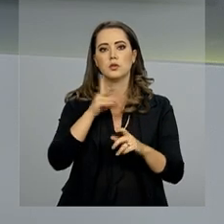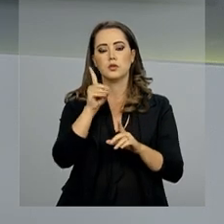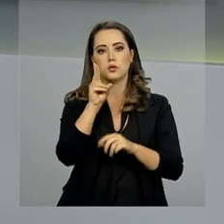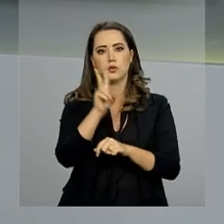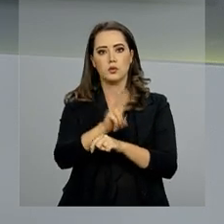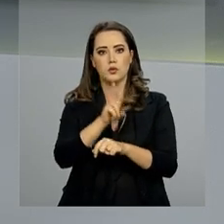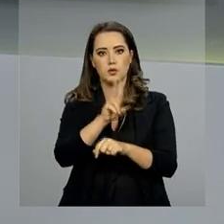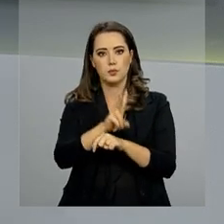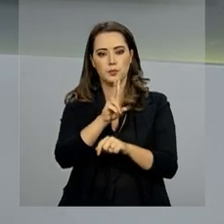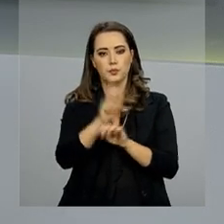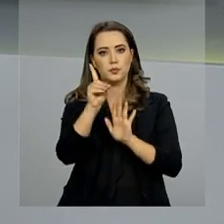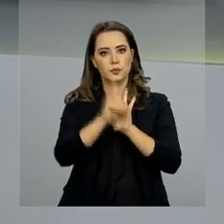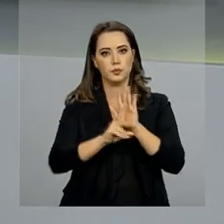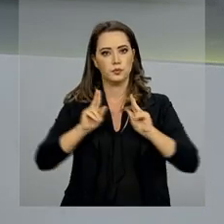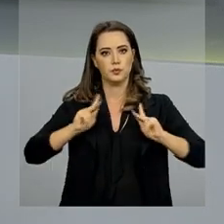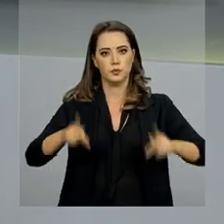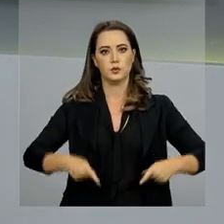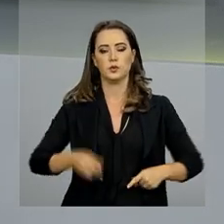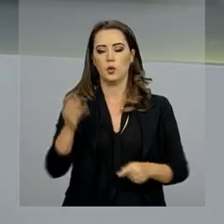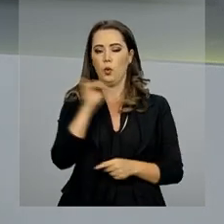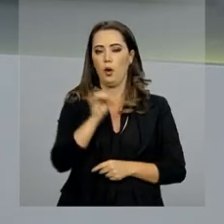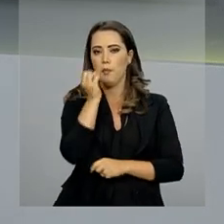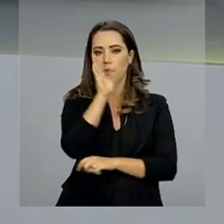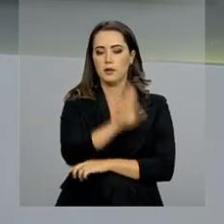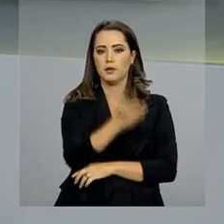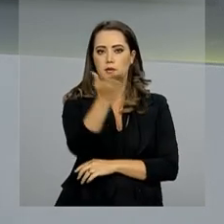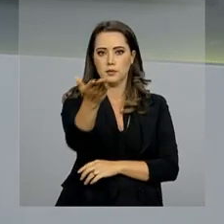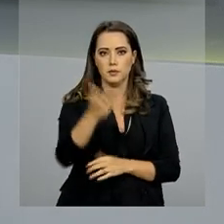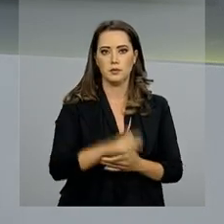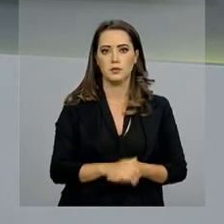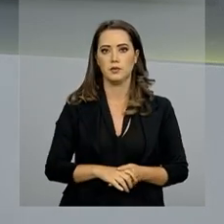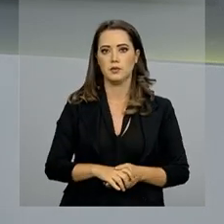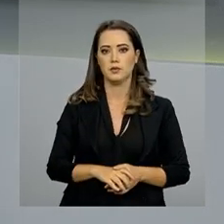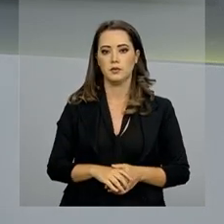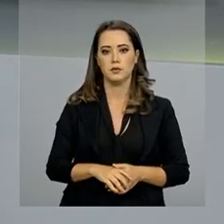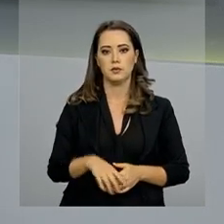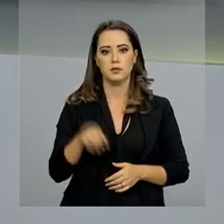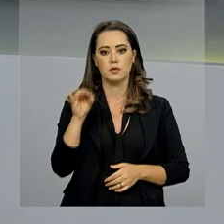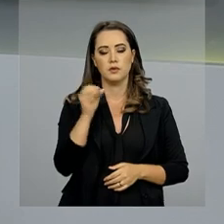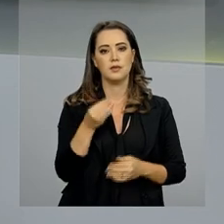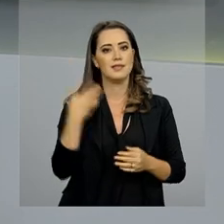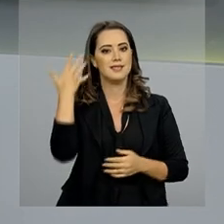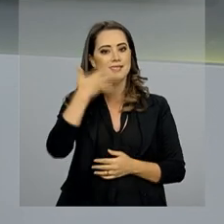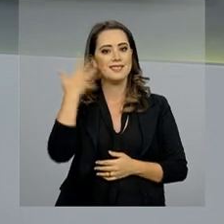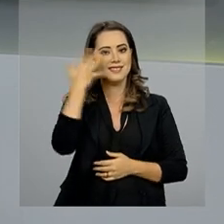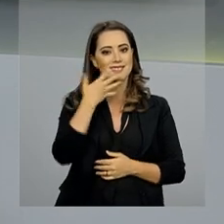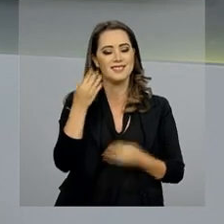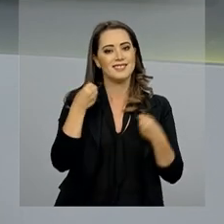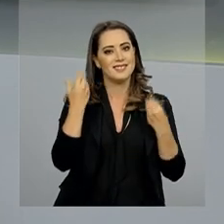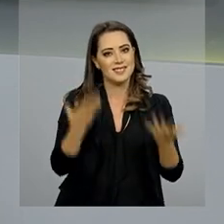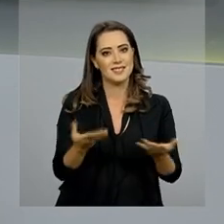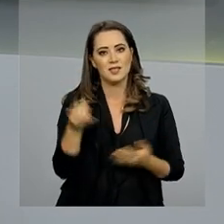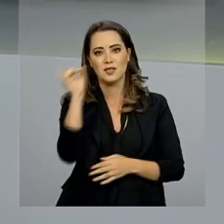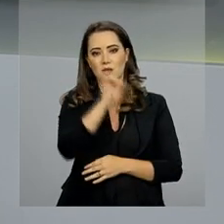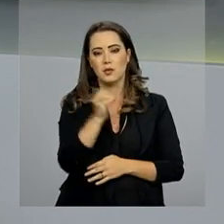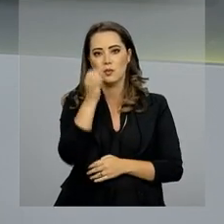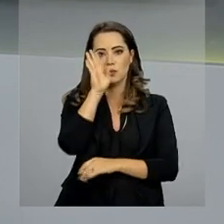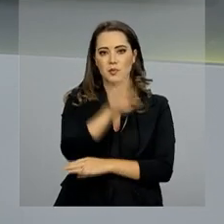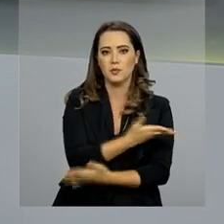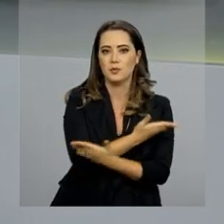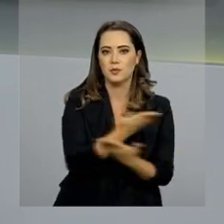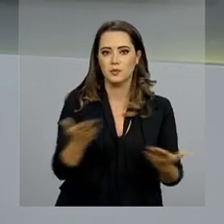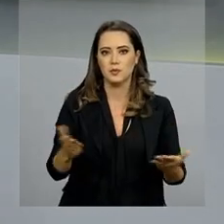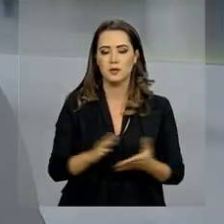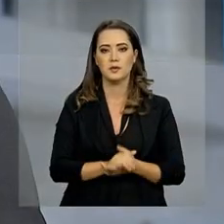humanos boa tarde pablo estejam pensando pra gente o programa pois não boa tarde alessandro boa